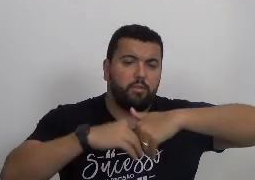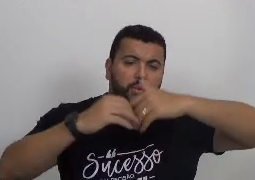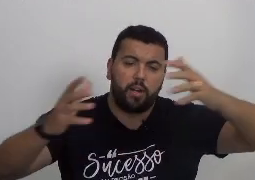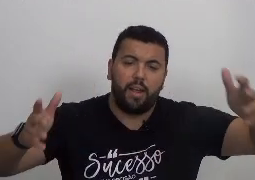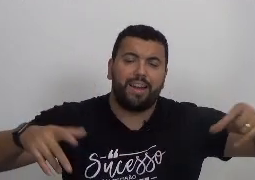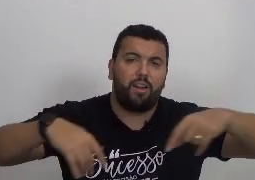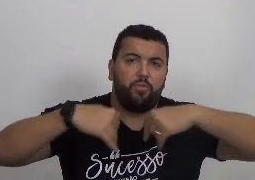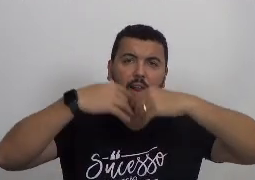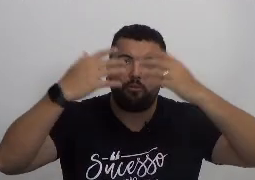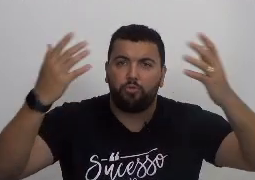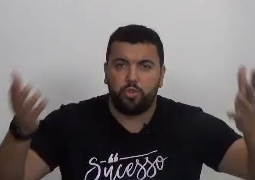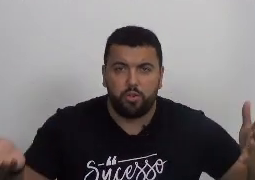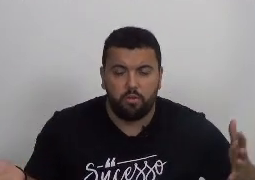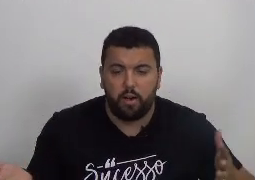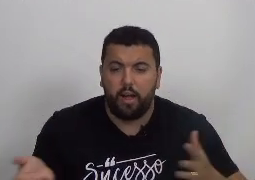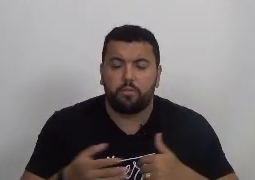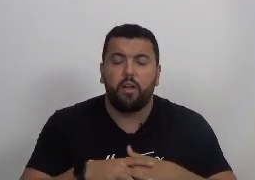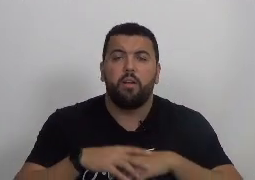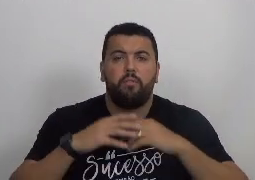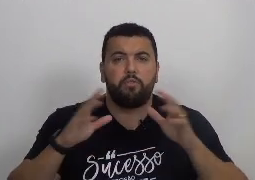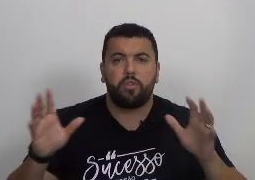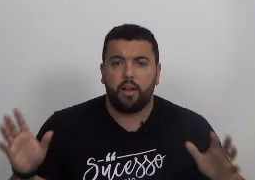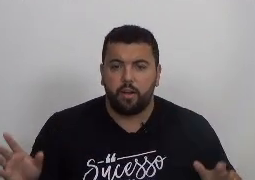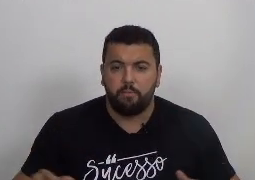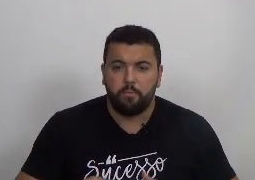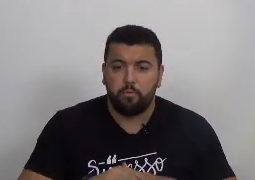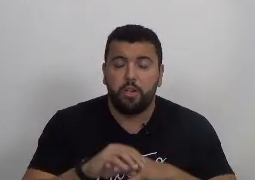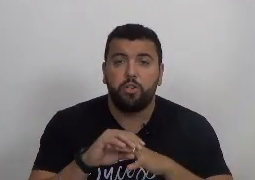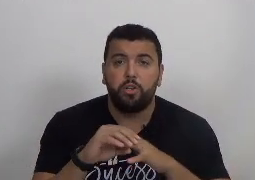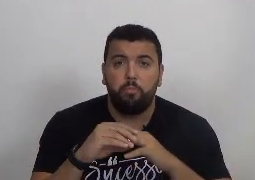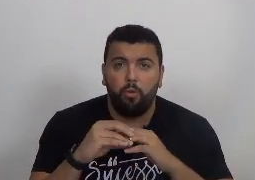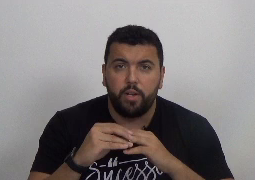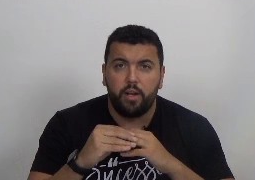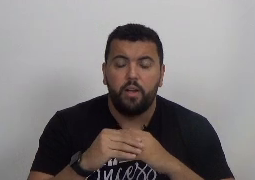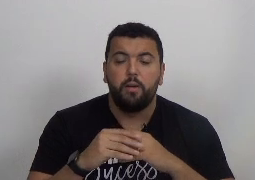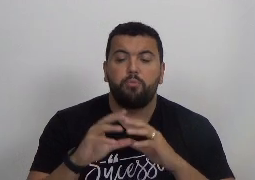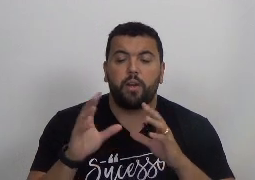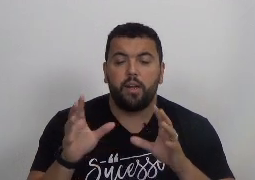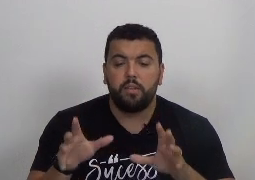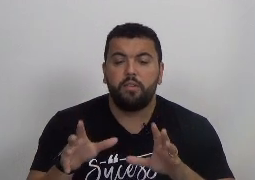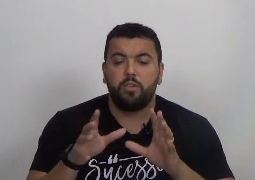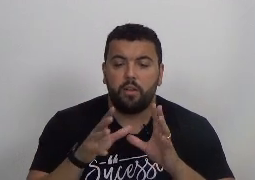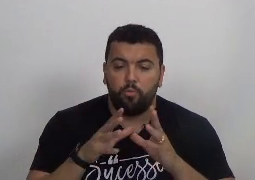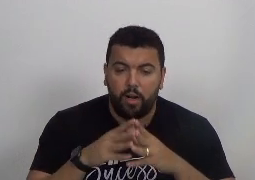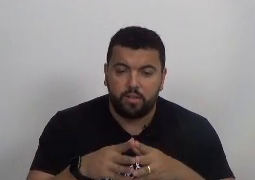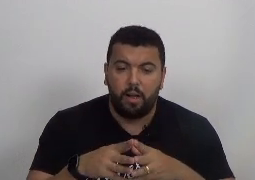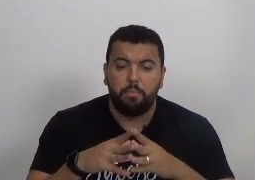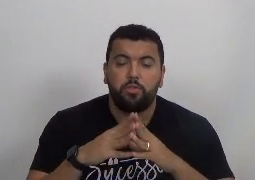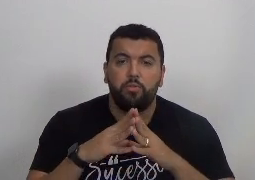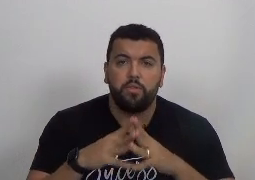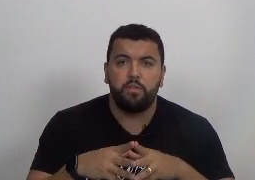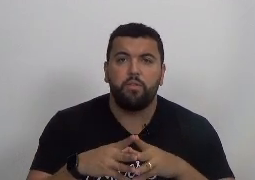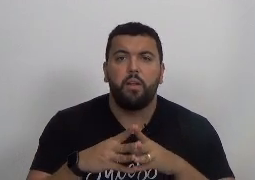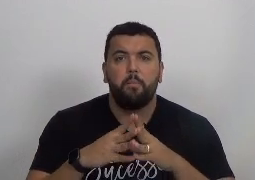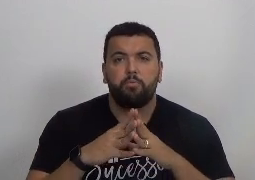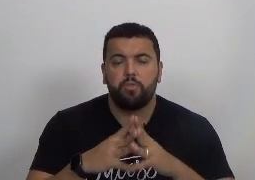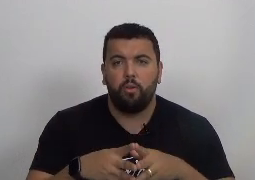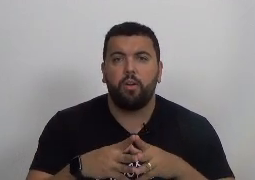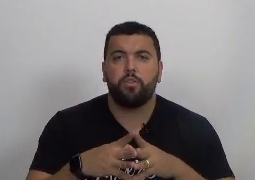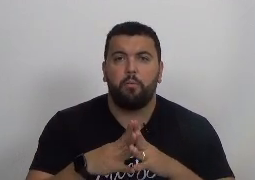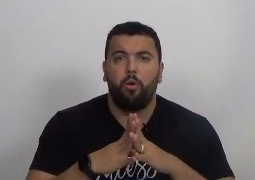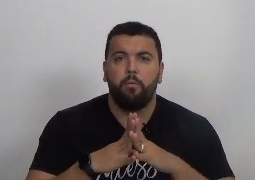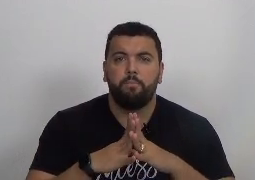outro estado né do riacho quero falar contigo renato lá no instagram não vou nem te responder porque esse whatsapp é